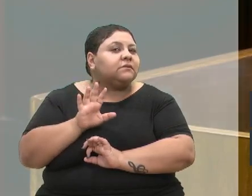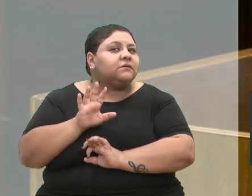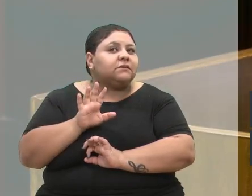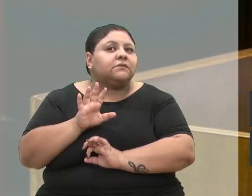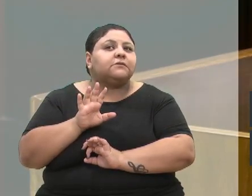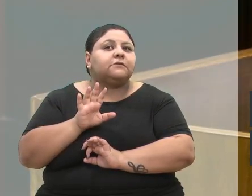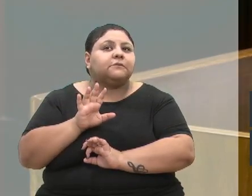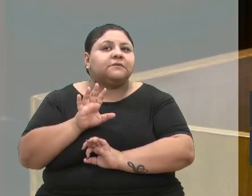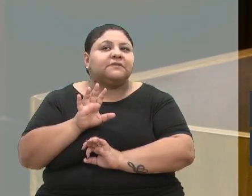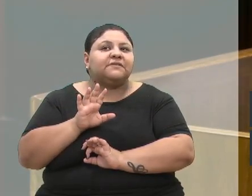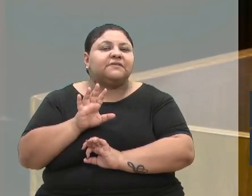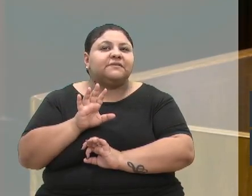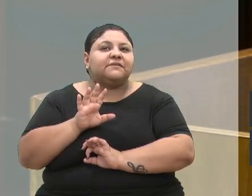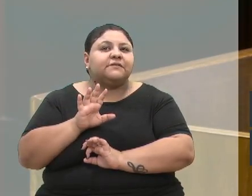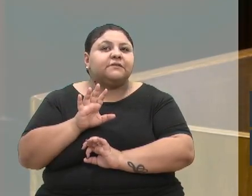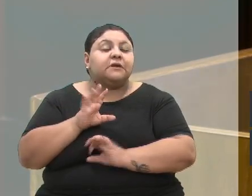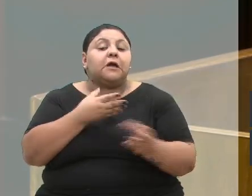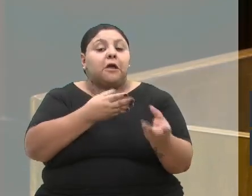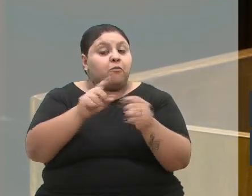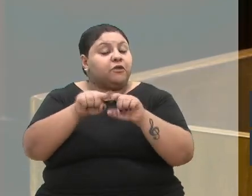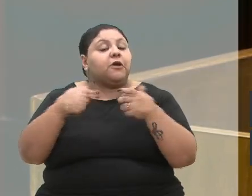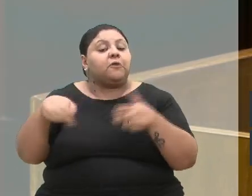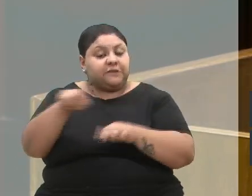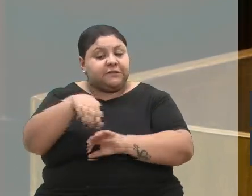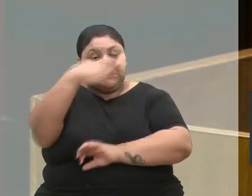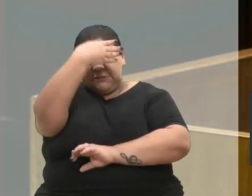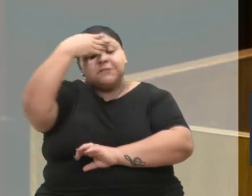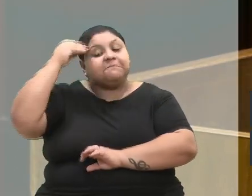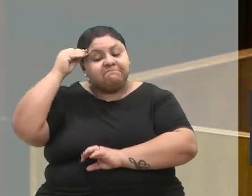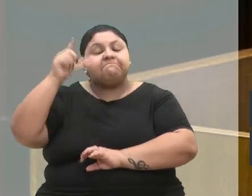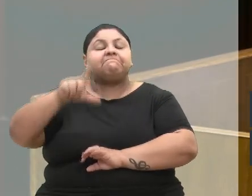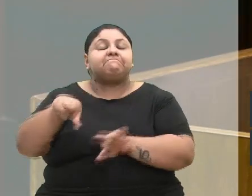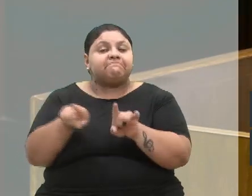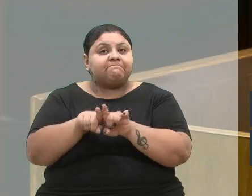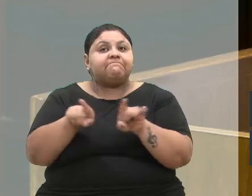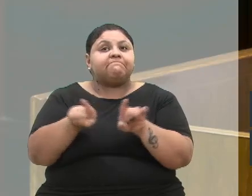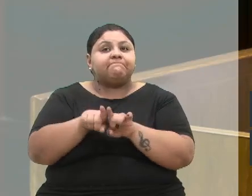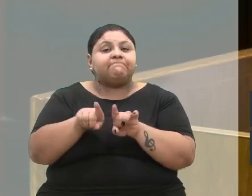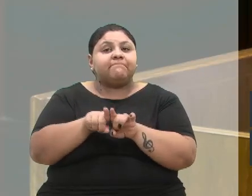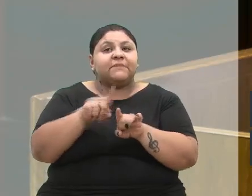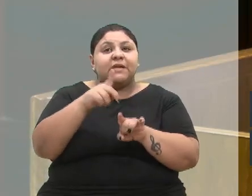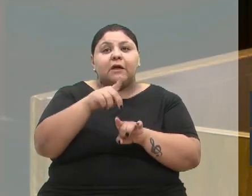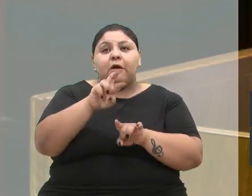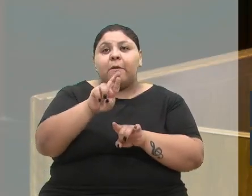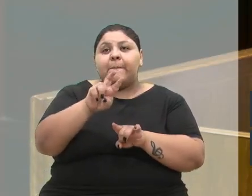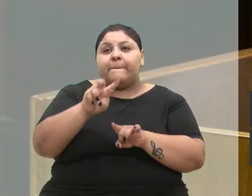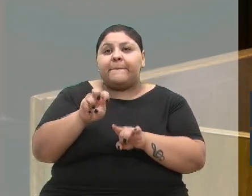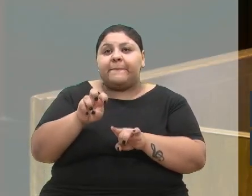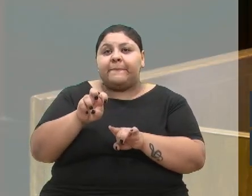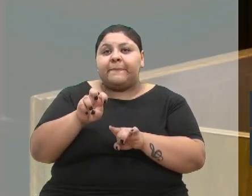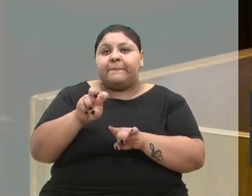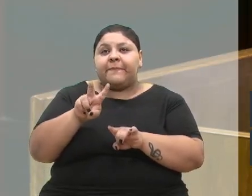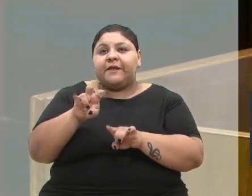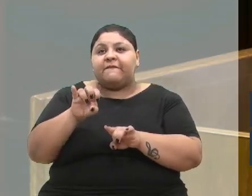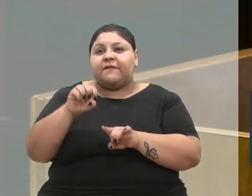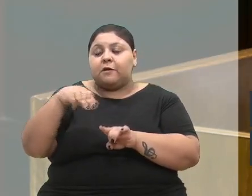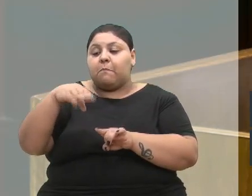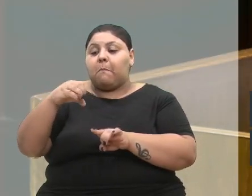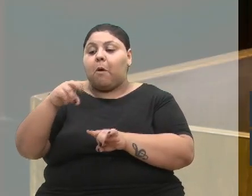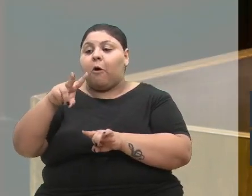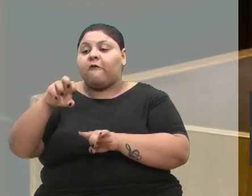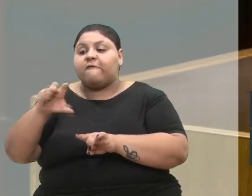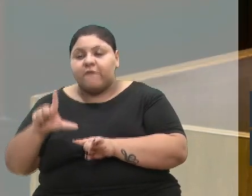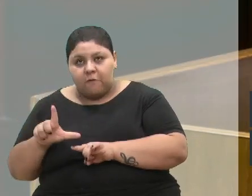Ah, claro, é tanta coisa que a gente esquece, né? Então, a gente também tem o Prev Imóvel, né, que é